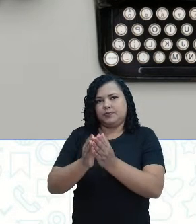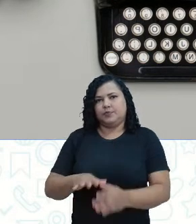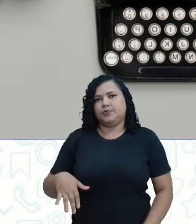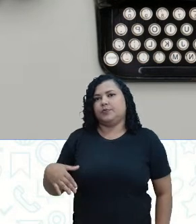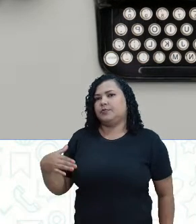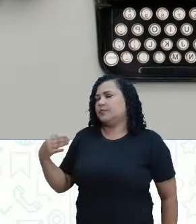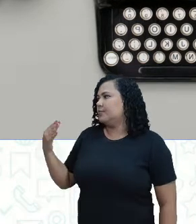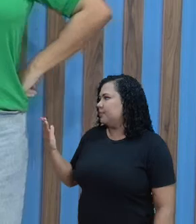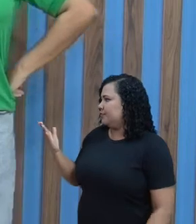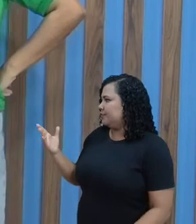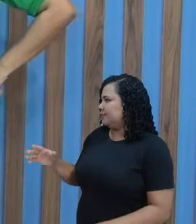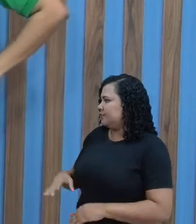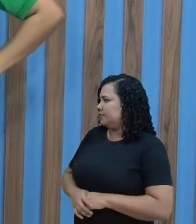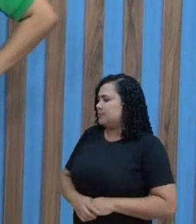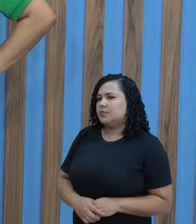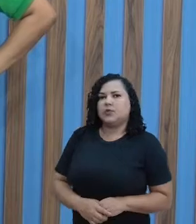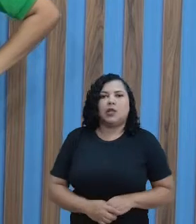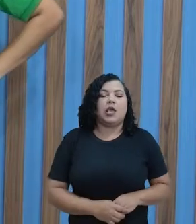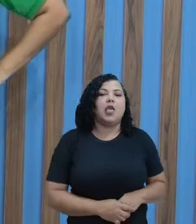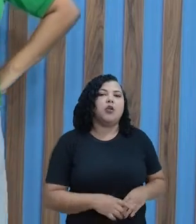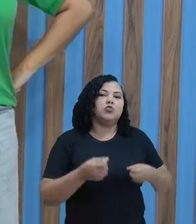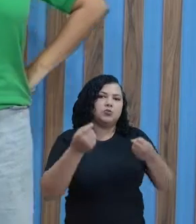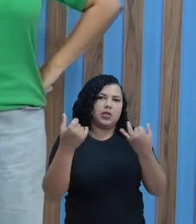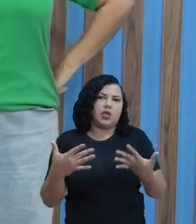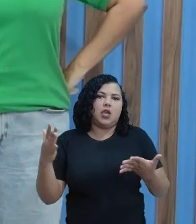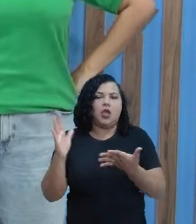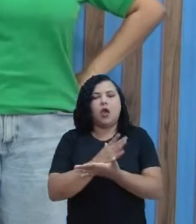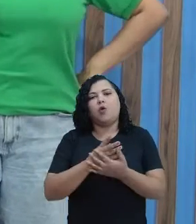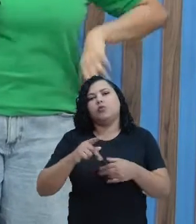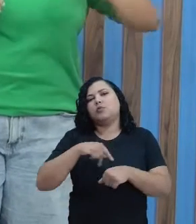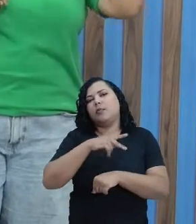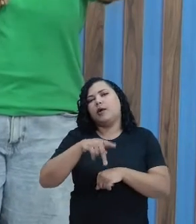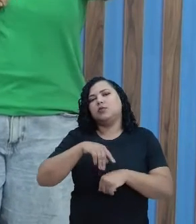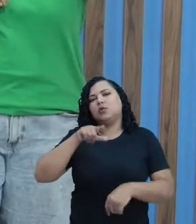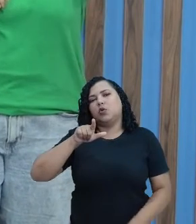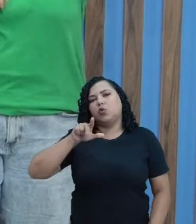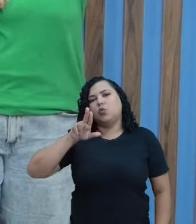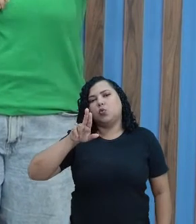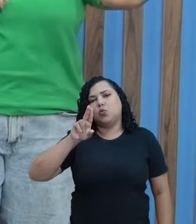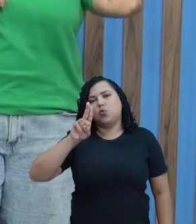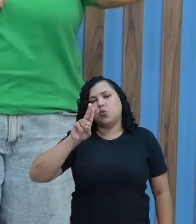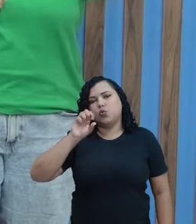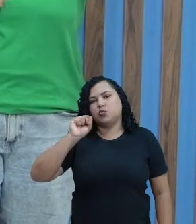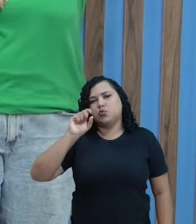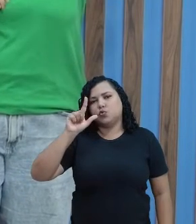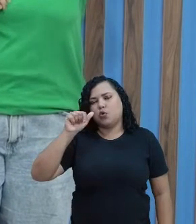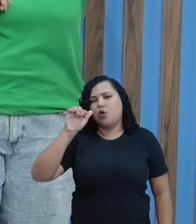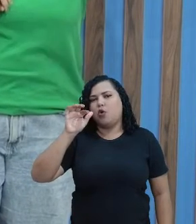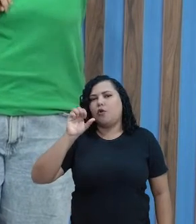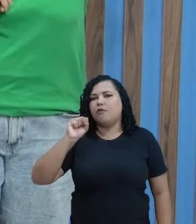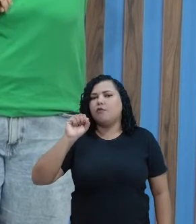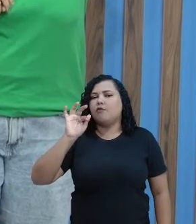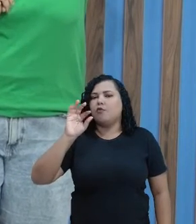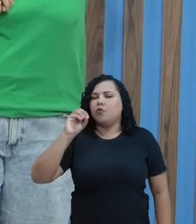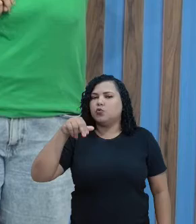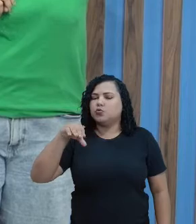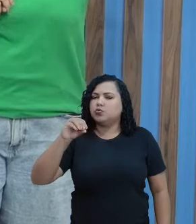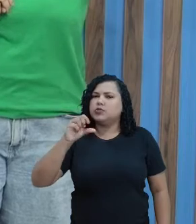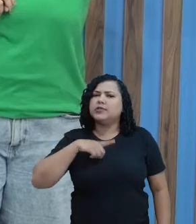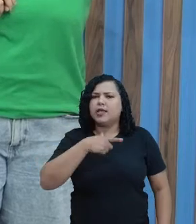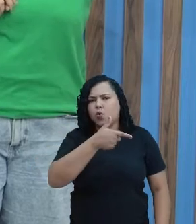veja só, eu trouxe alguns países lusófonos, a gente tem o quê? Portugal, Brasil, que vocês já sabem, e outros países que falam língua